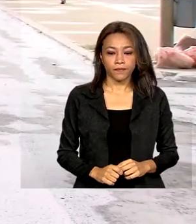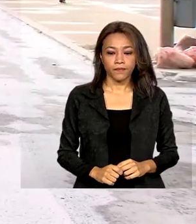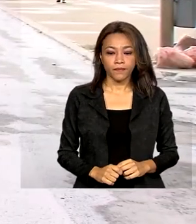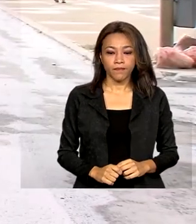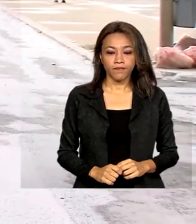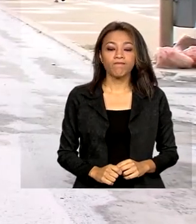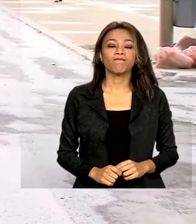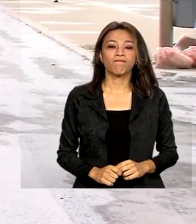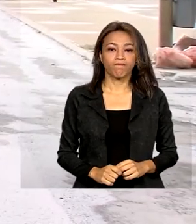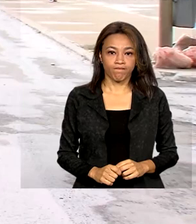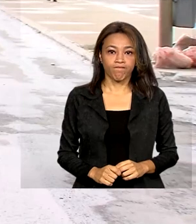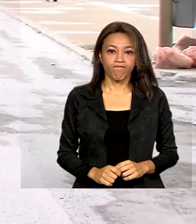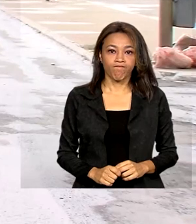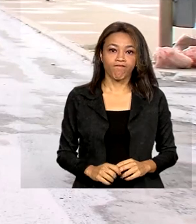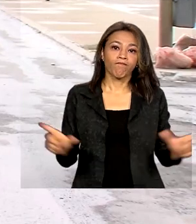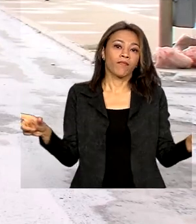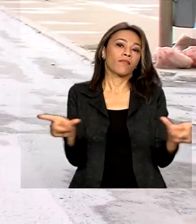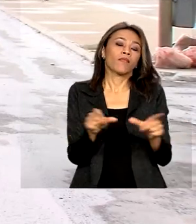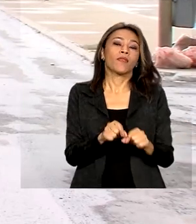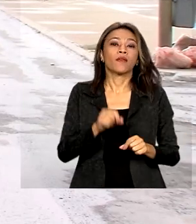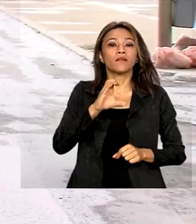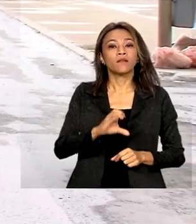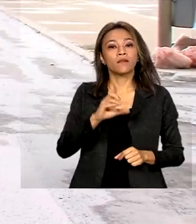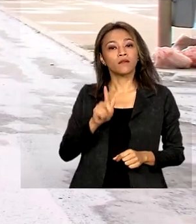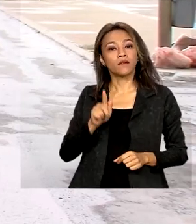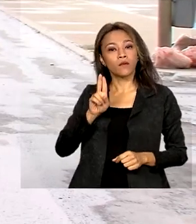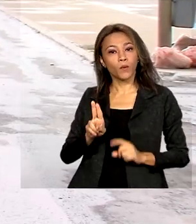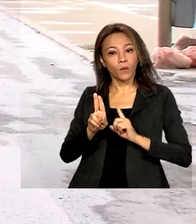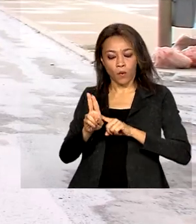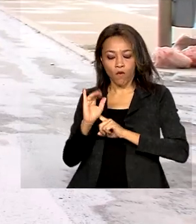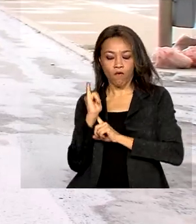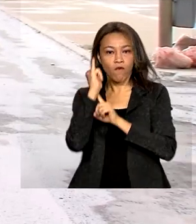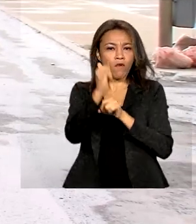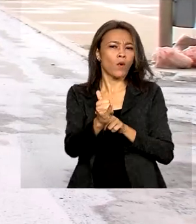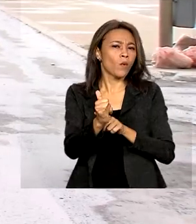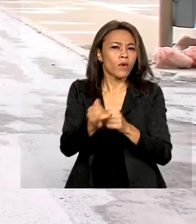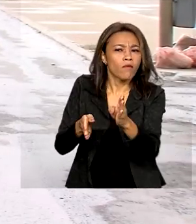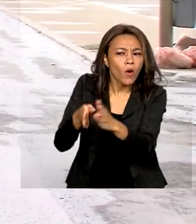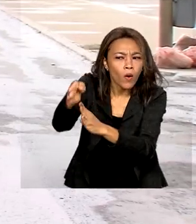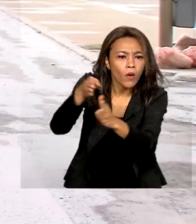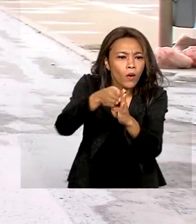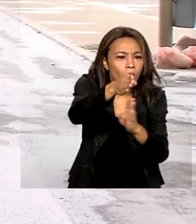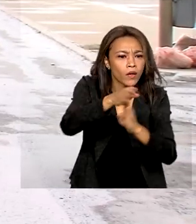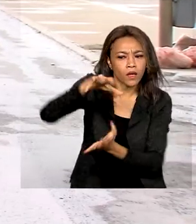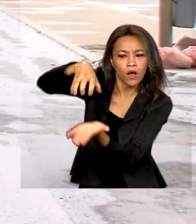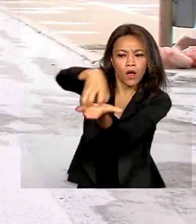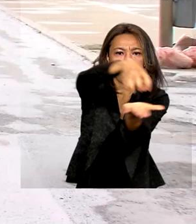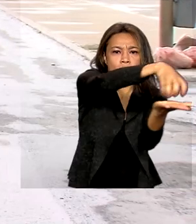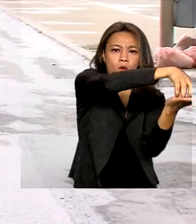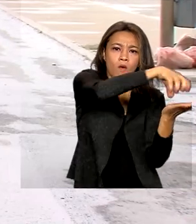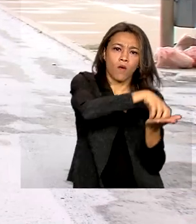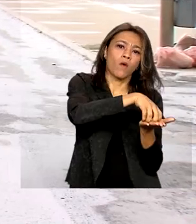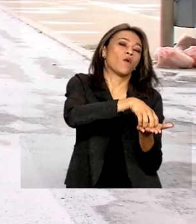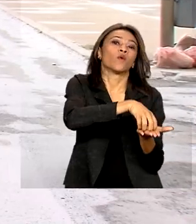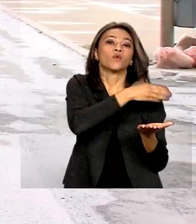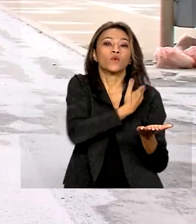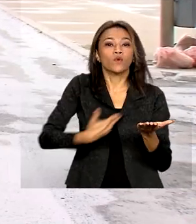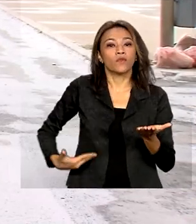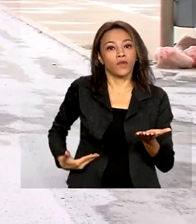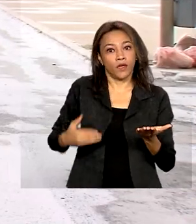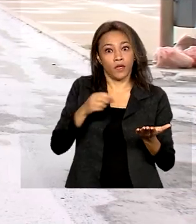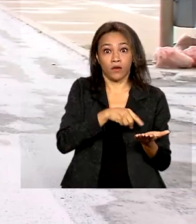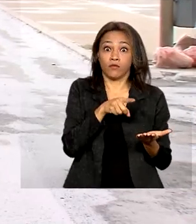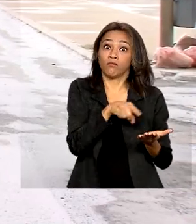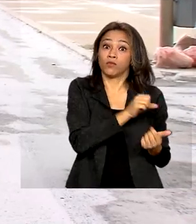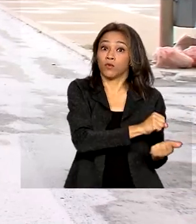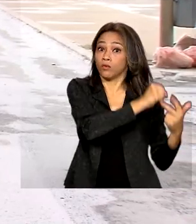Olha, Renata, a Controladoria Geral da União informou que vai orientar todos os órgãos e entidades do Poder Executivo Federal a proceder